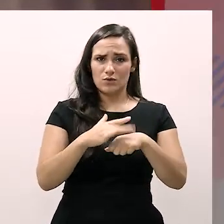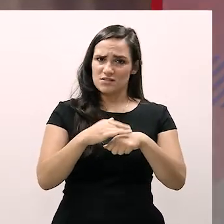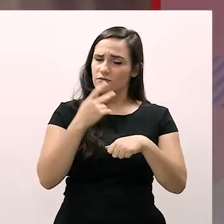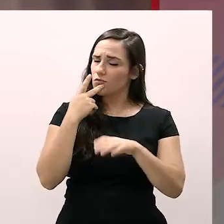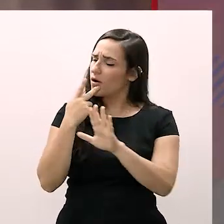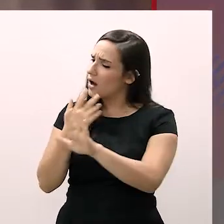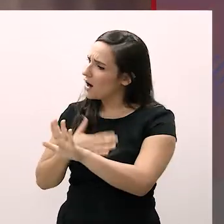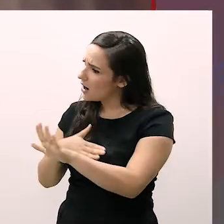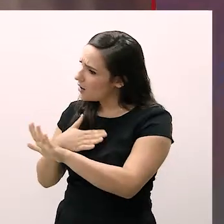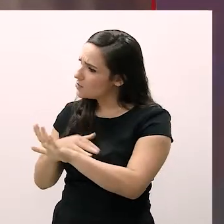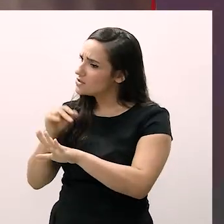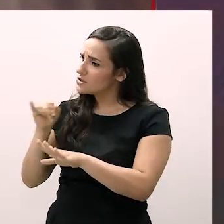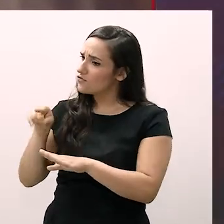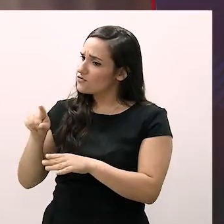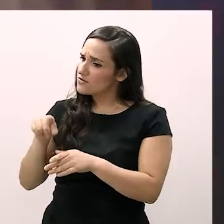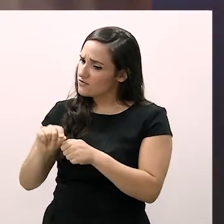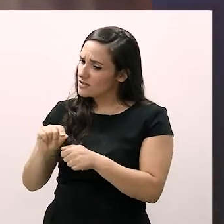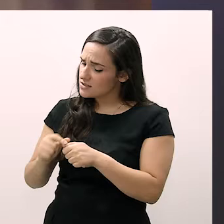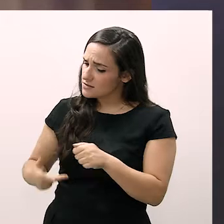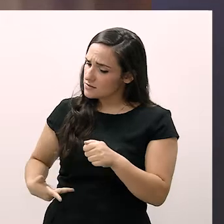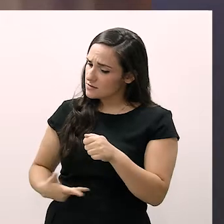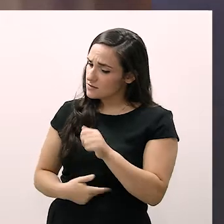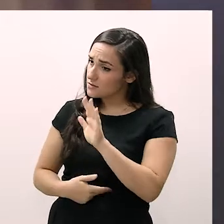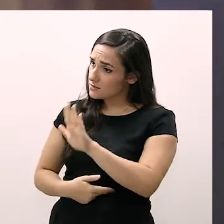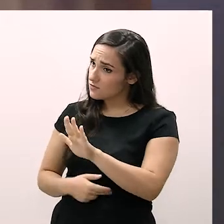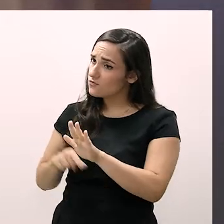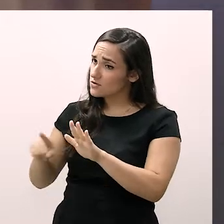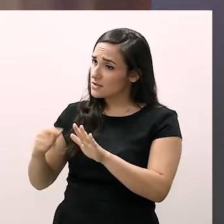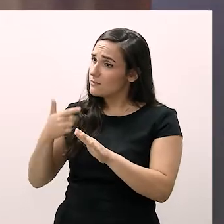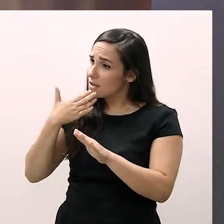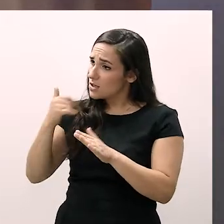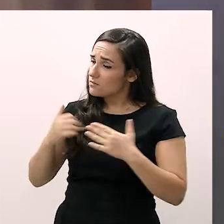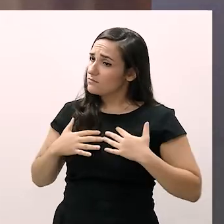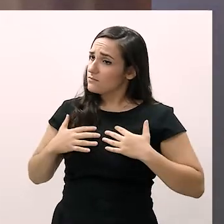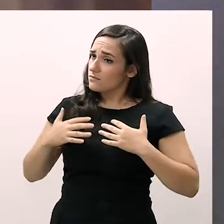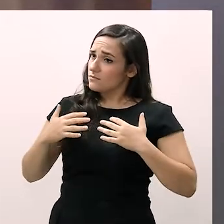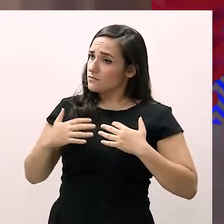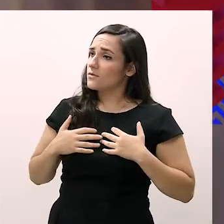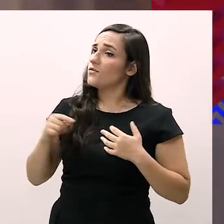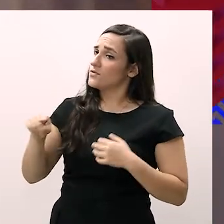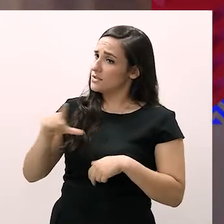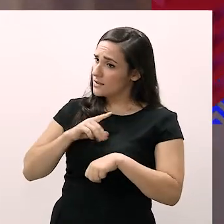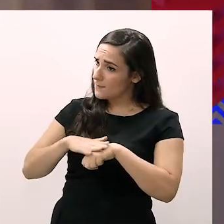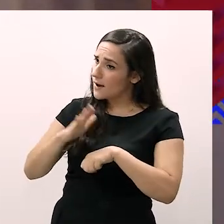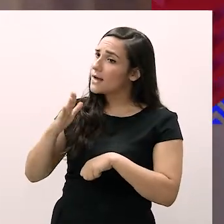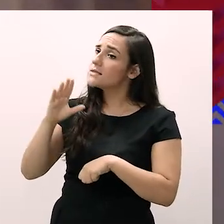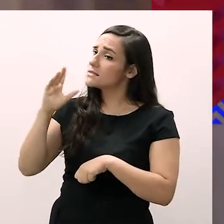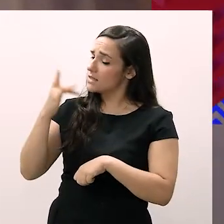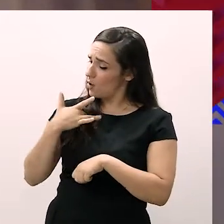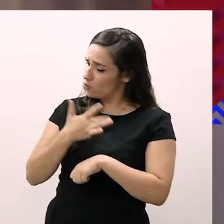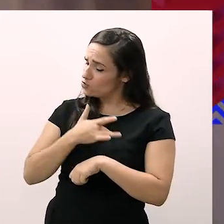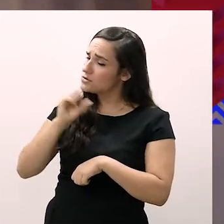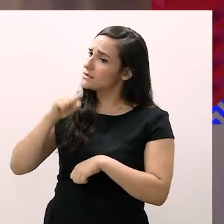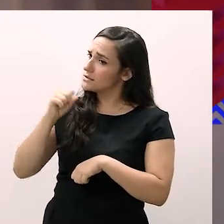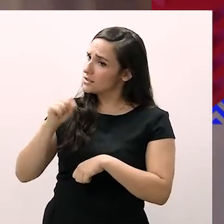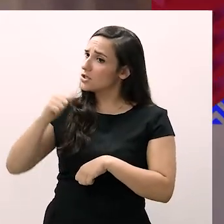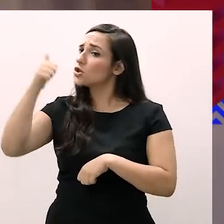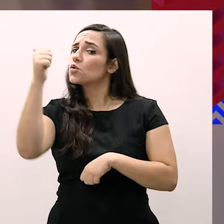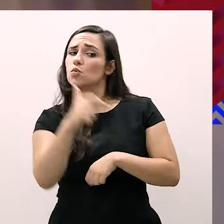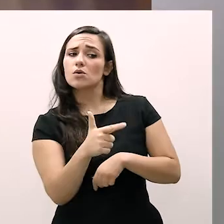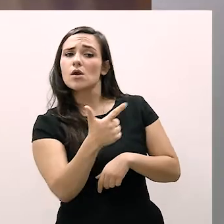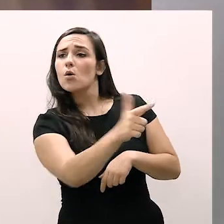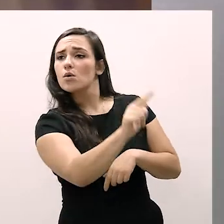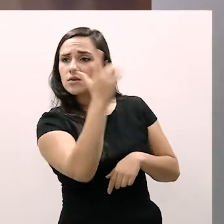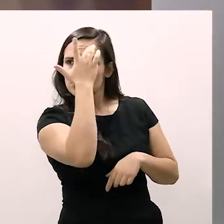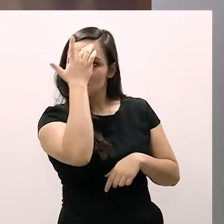operado tinha uma reserva pulmonar melhor, tinha muito mais saúde, gozava de muito mais saúde do que quando